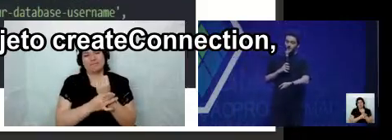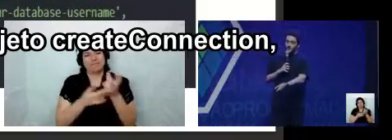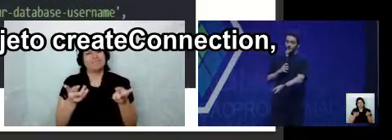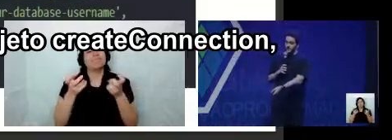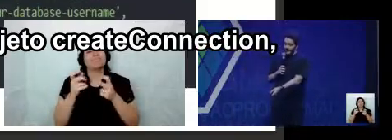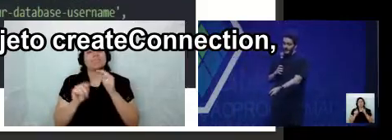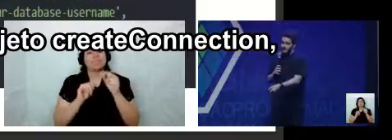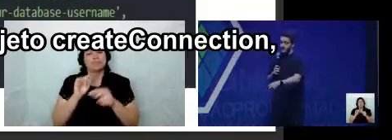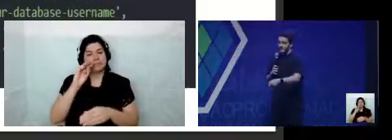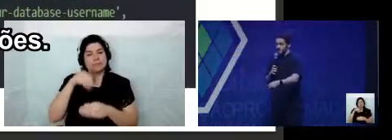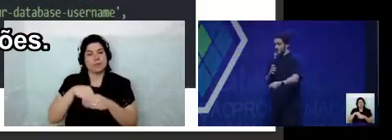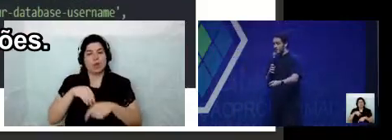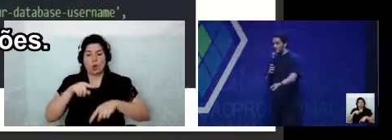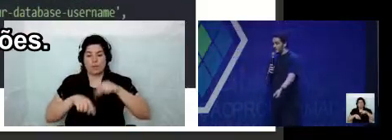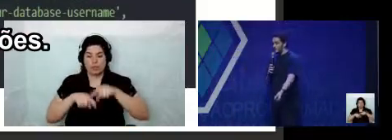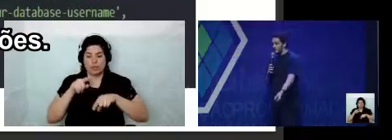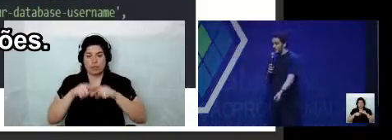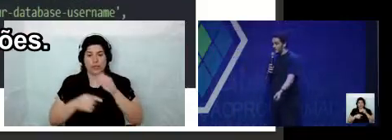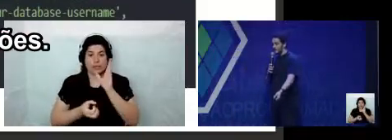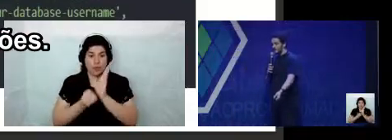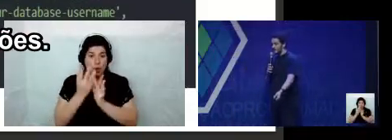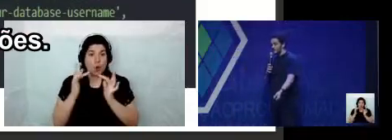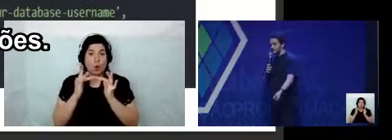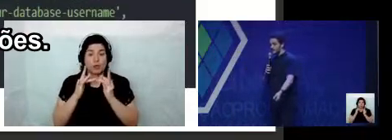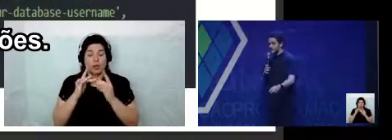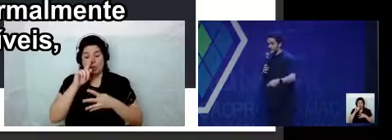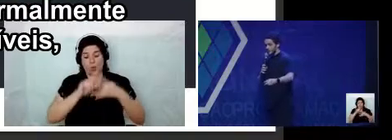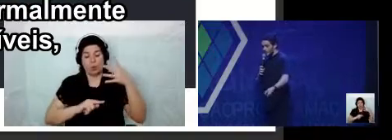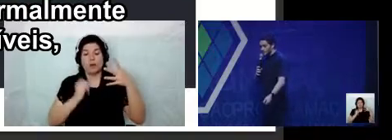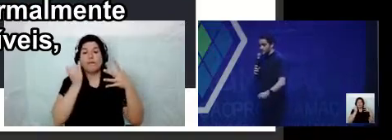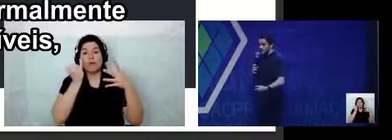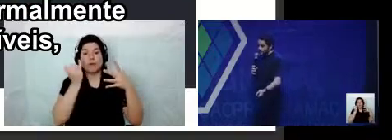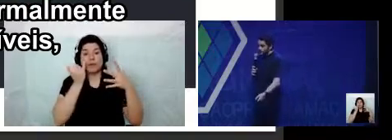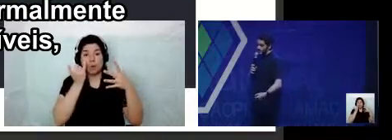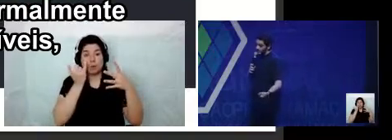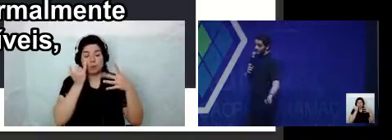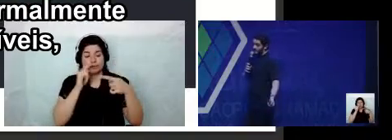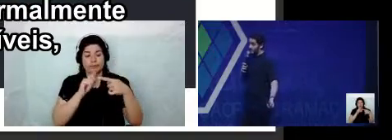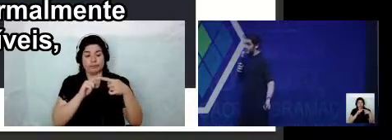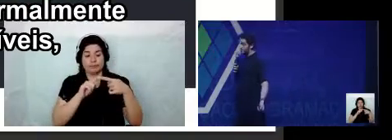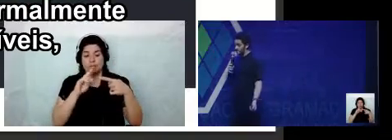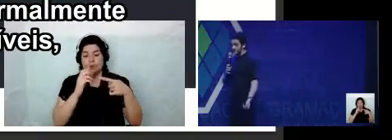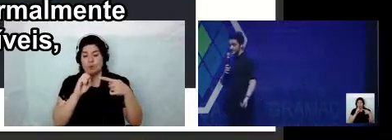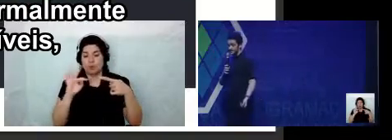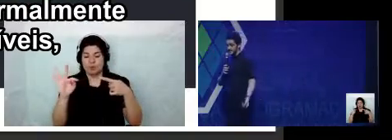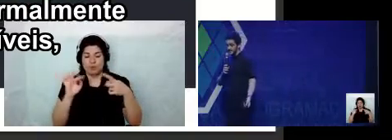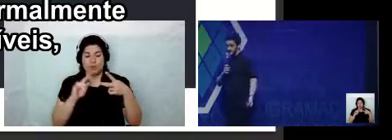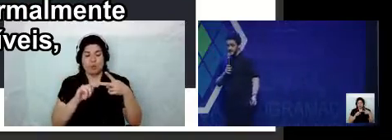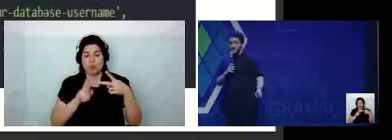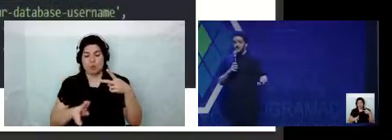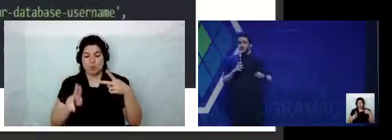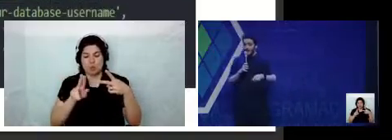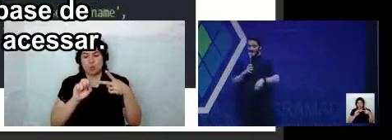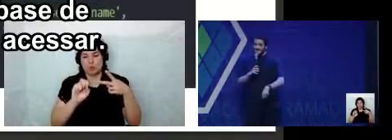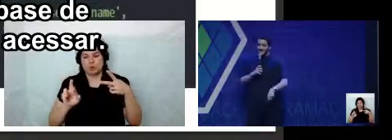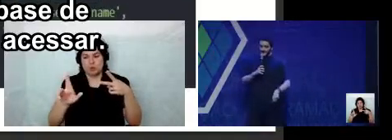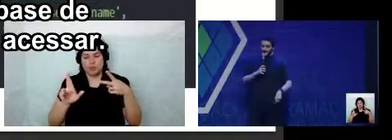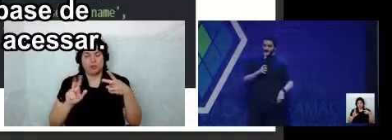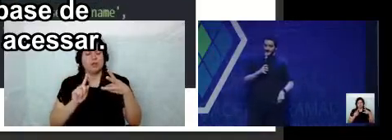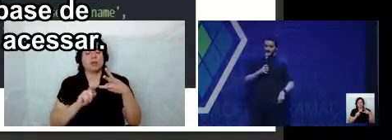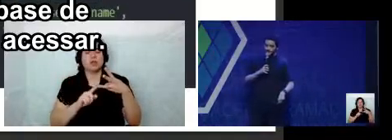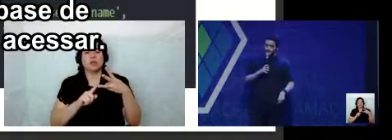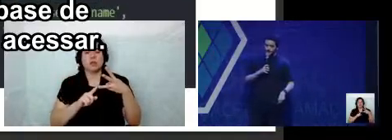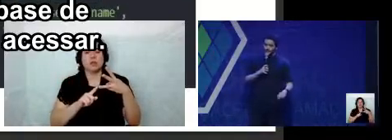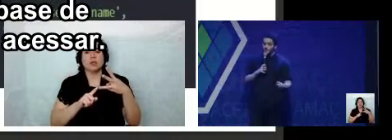do objeto Create Connection, você tem quatro informações. Você tem o host, o user, que normalmente não são informações sensíveis, a